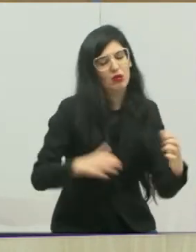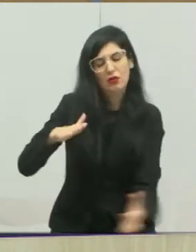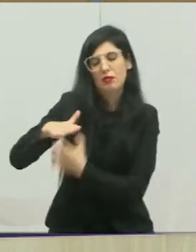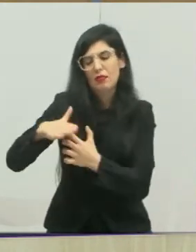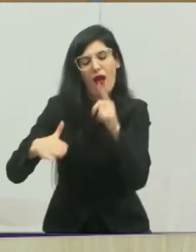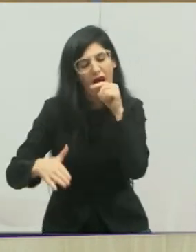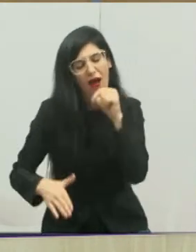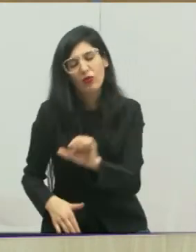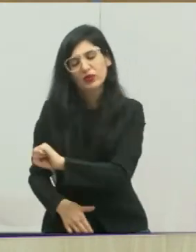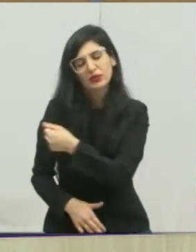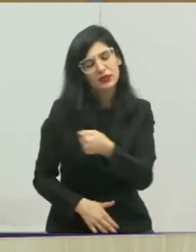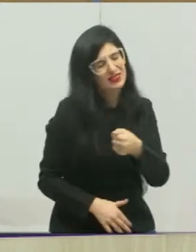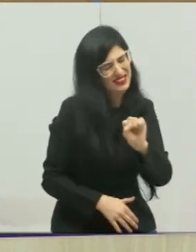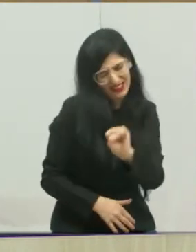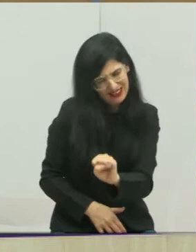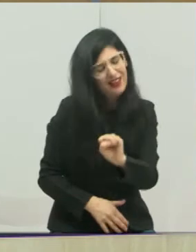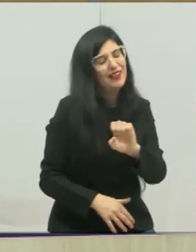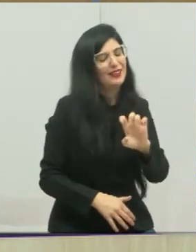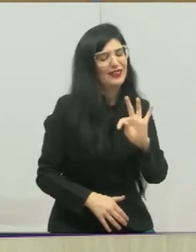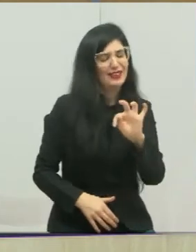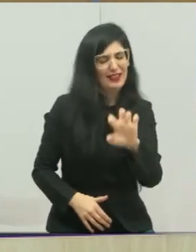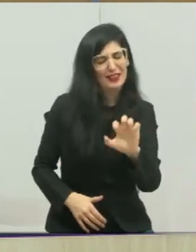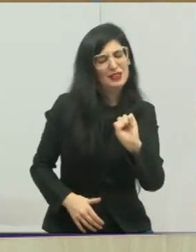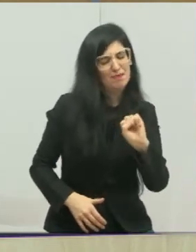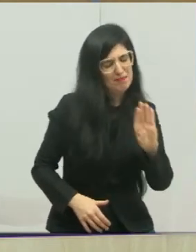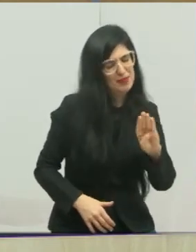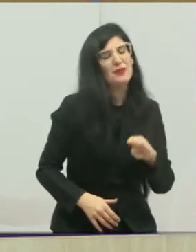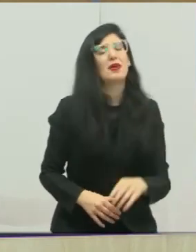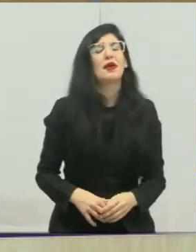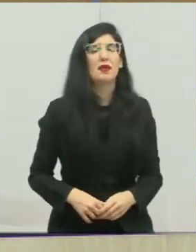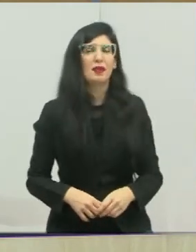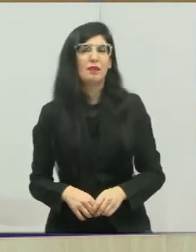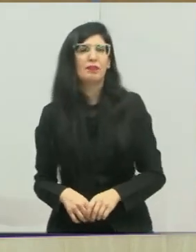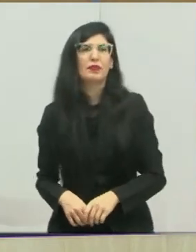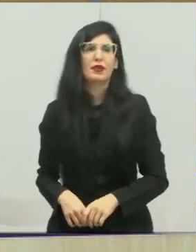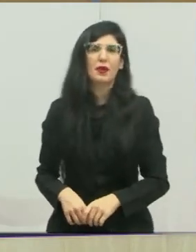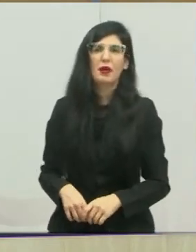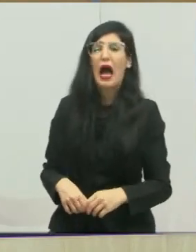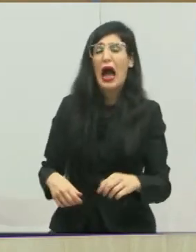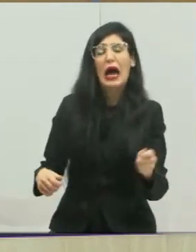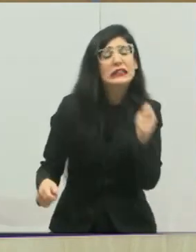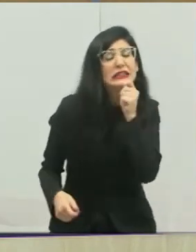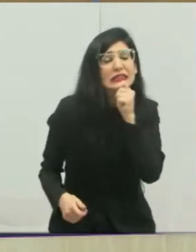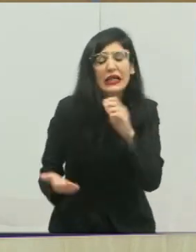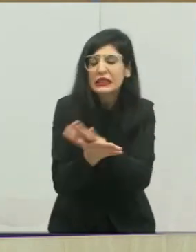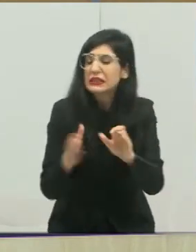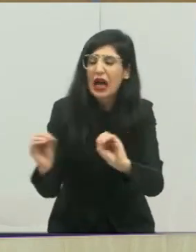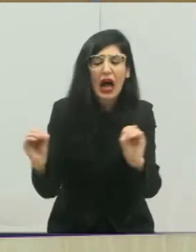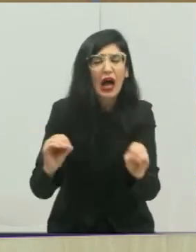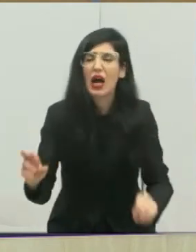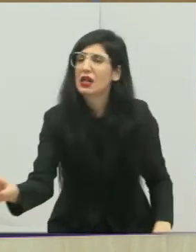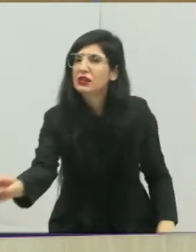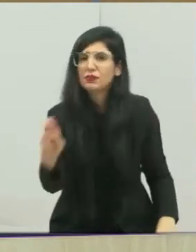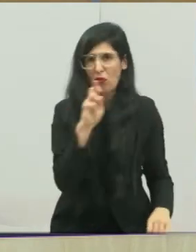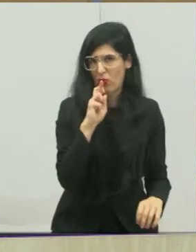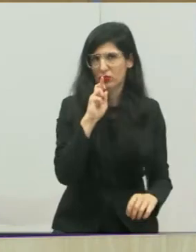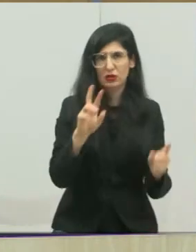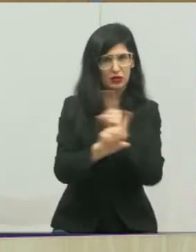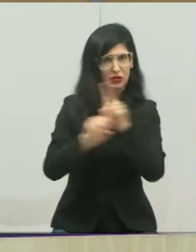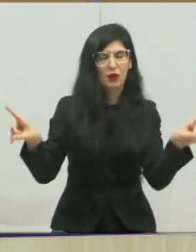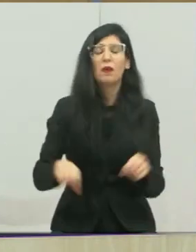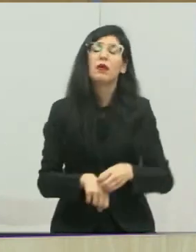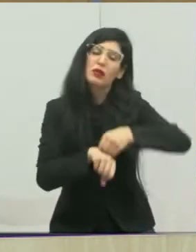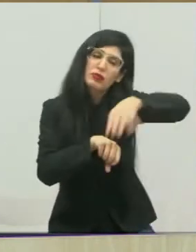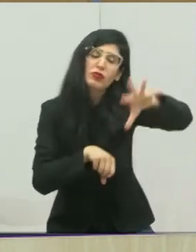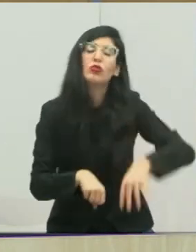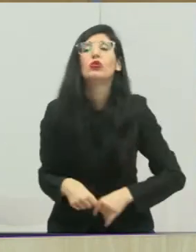agilizasse providências quanto às ocorrências no local, não havendo igualmente resposta. Considerando que foi encaminhado requerimento ao governador João Dória,